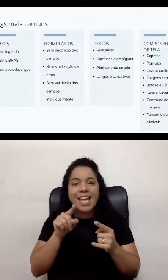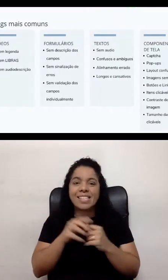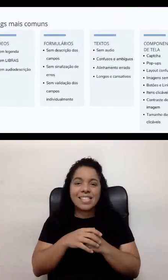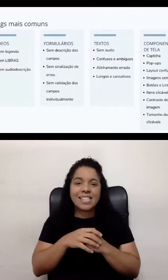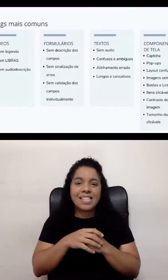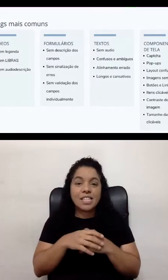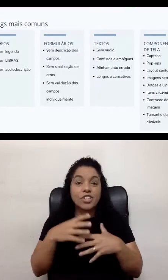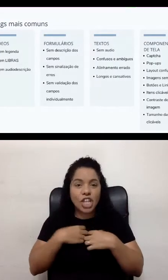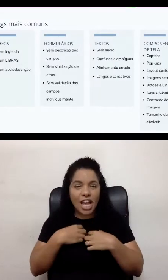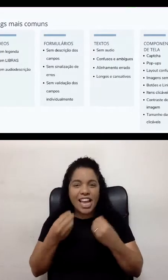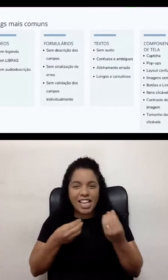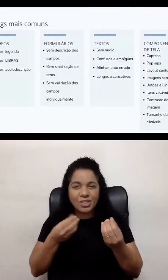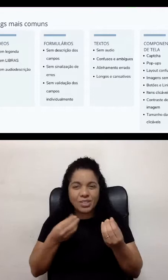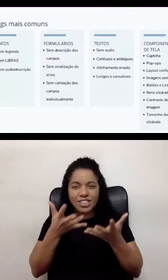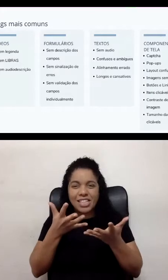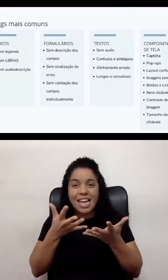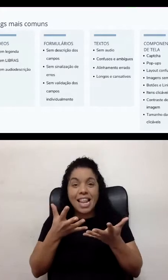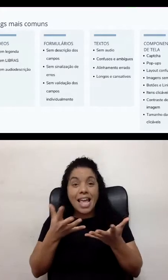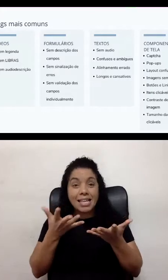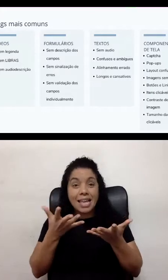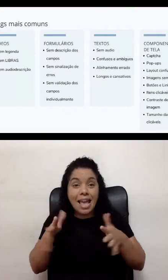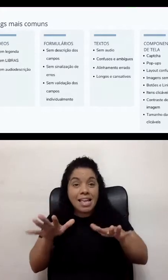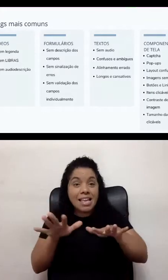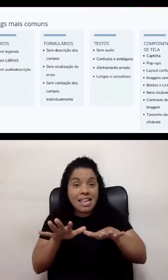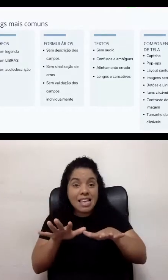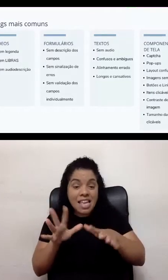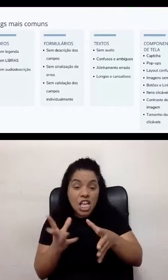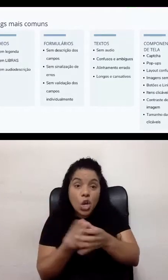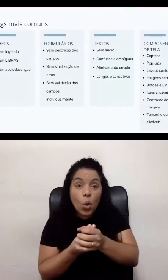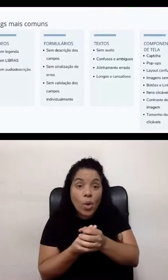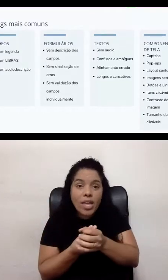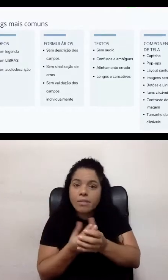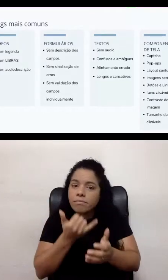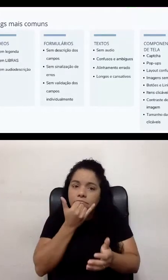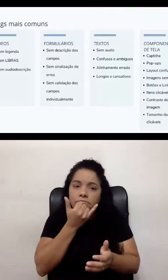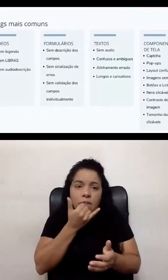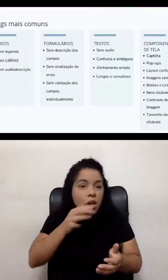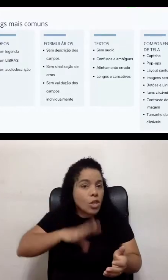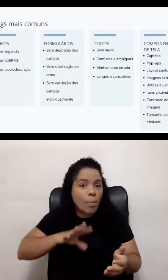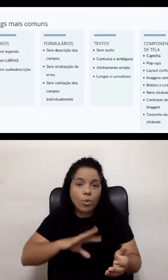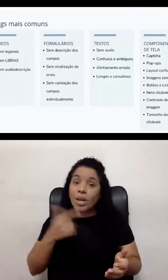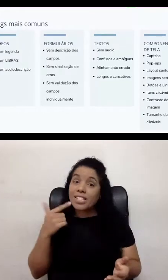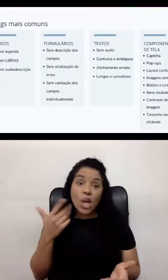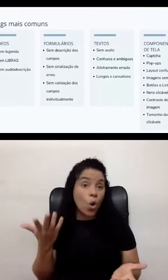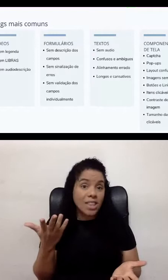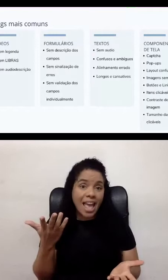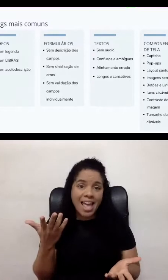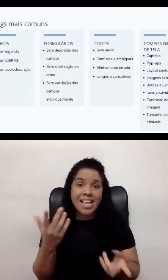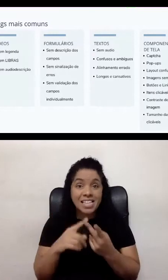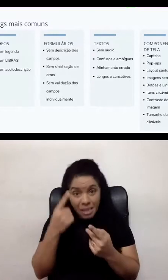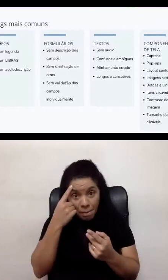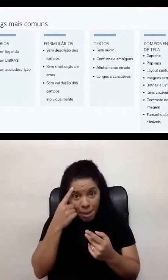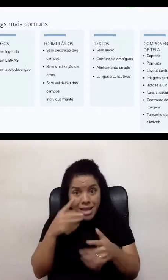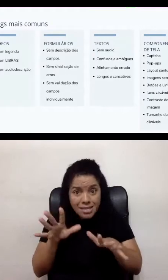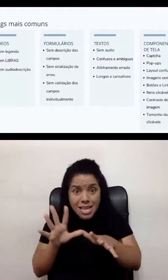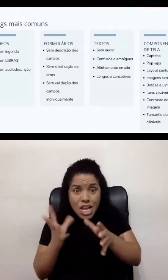esse jeito da gente querer incluir, infelizmente ainda não está no nosso português. Então, em vez de incluir, você está excluindo, entendeu?